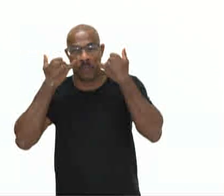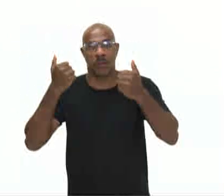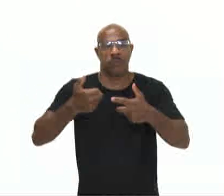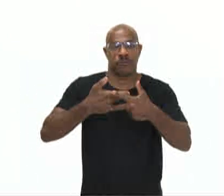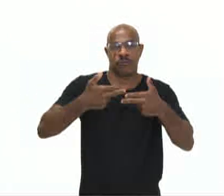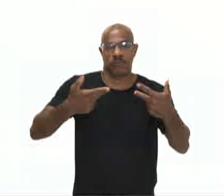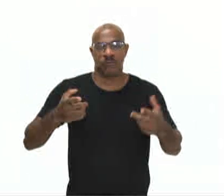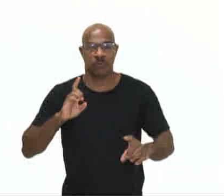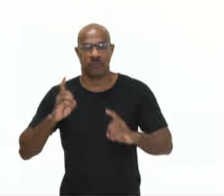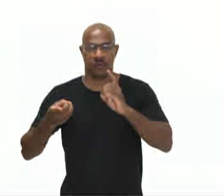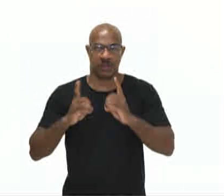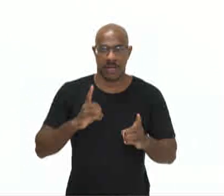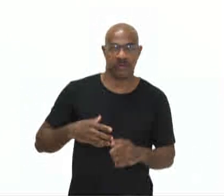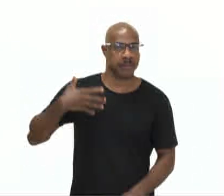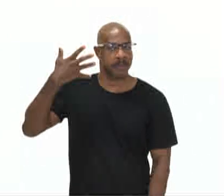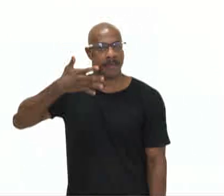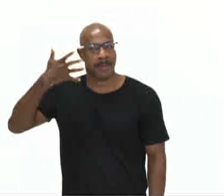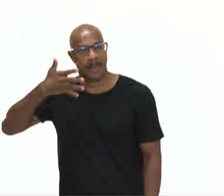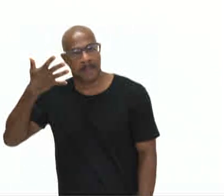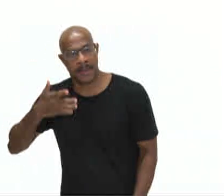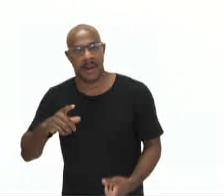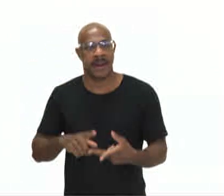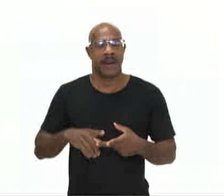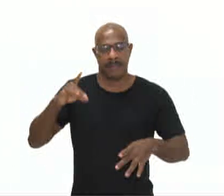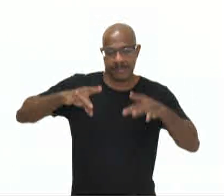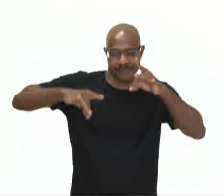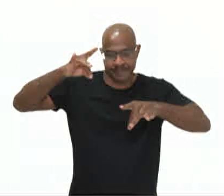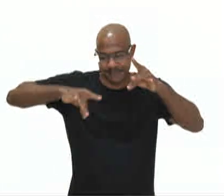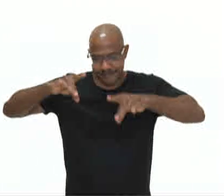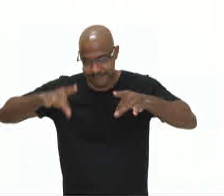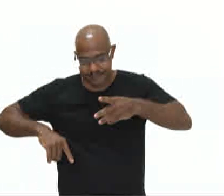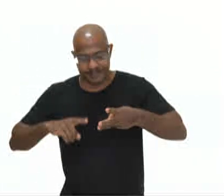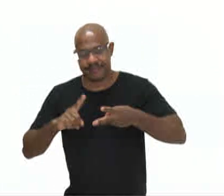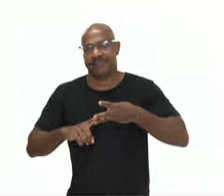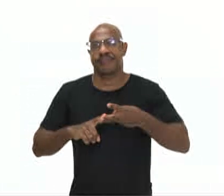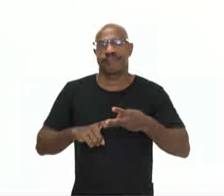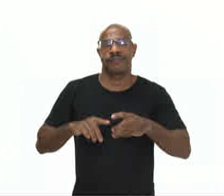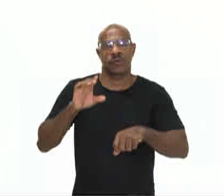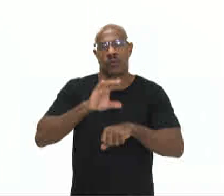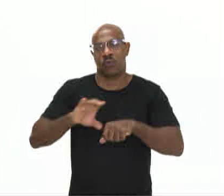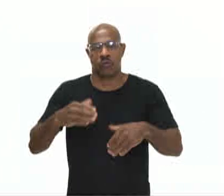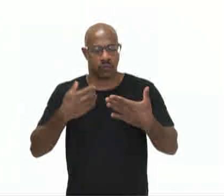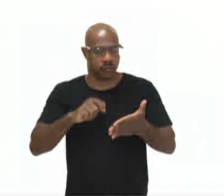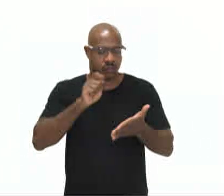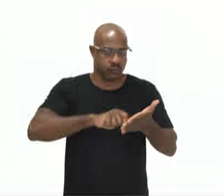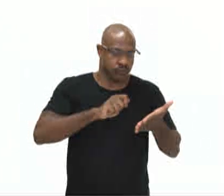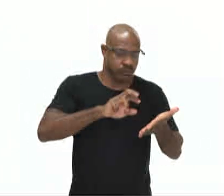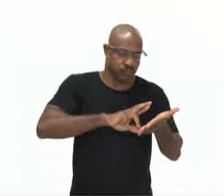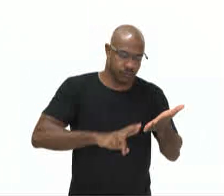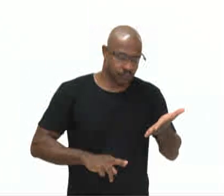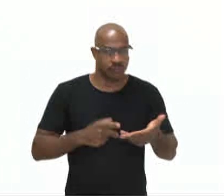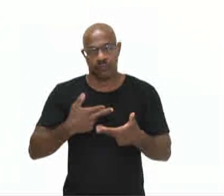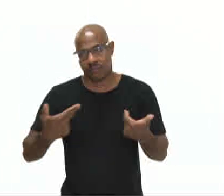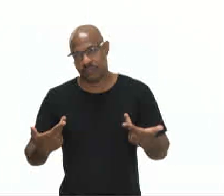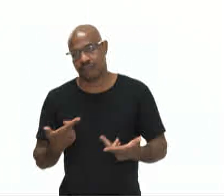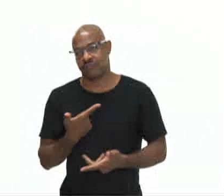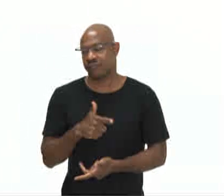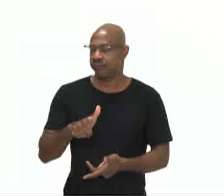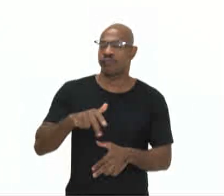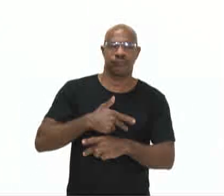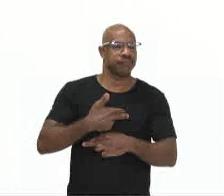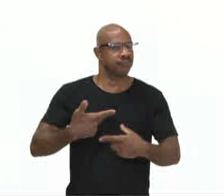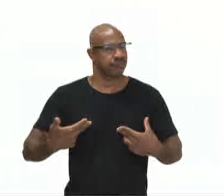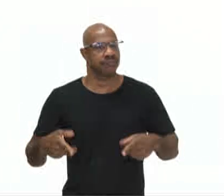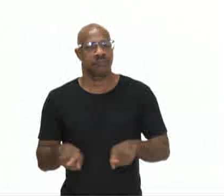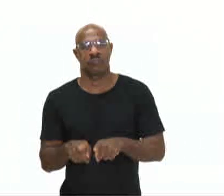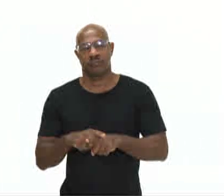como palestras, peças de teatro, jogos, concursos de redações e outros. Através